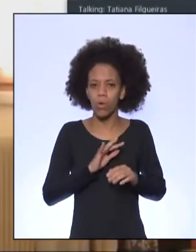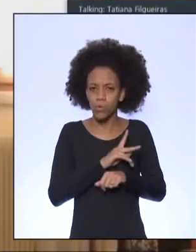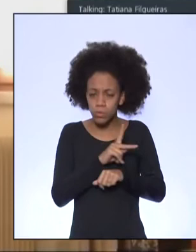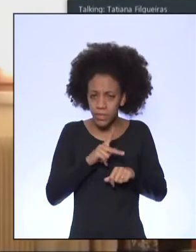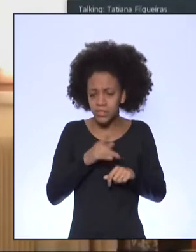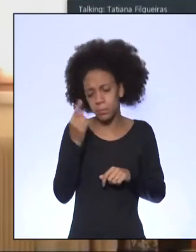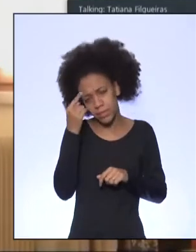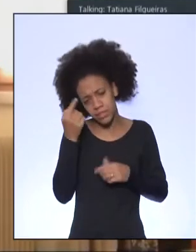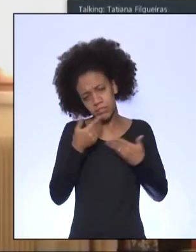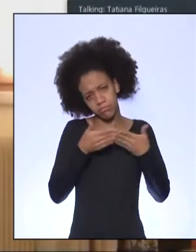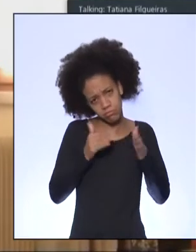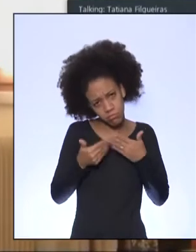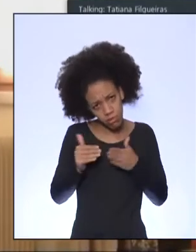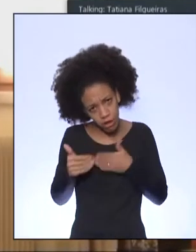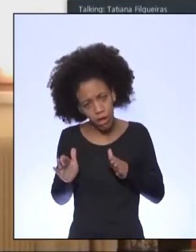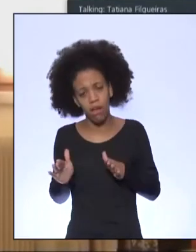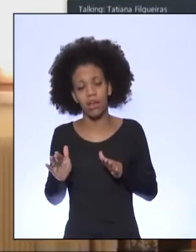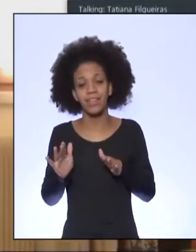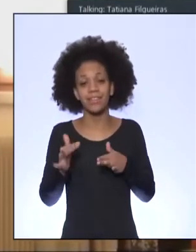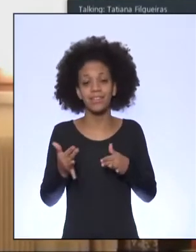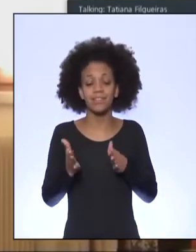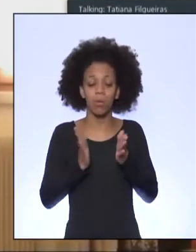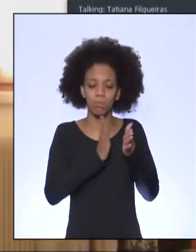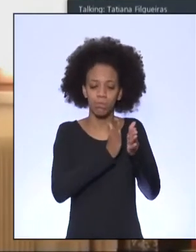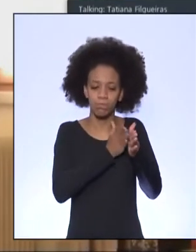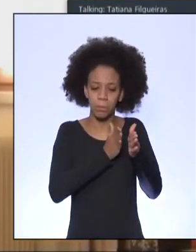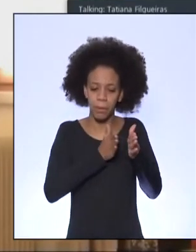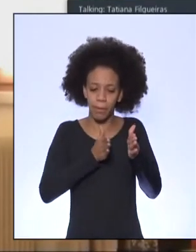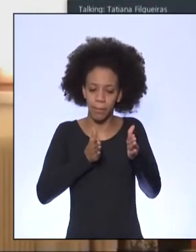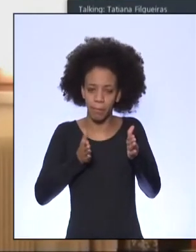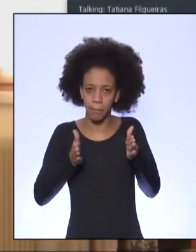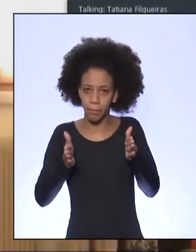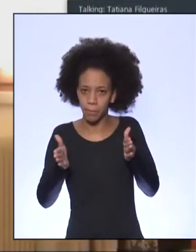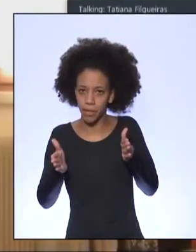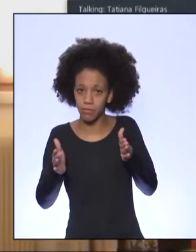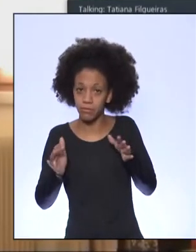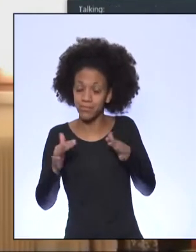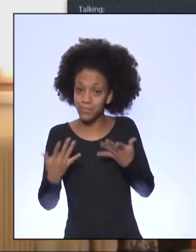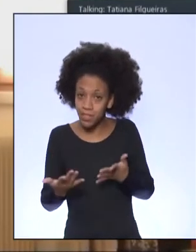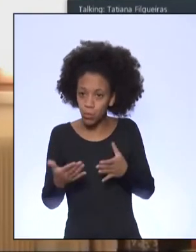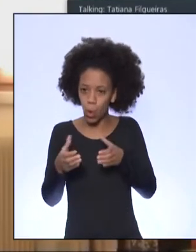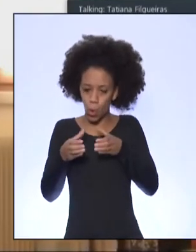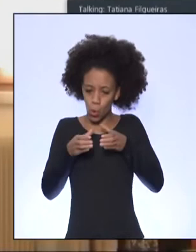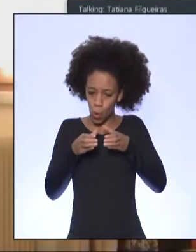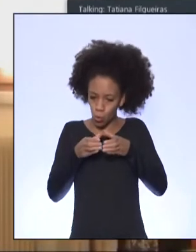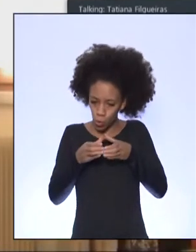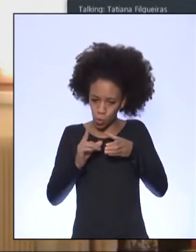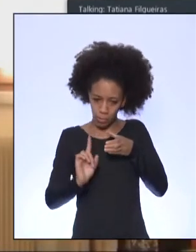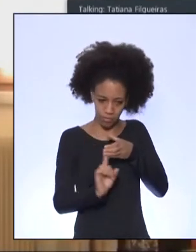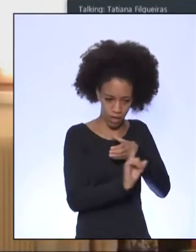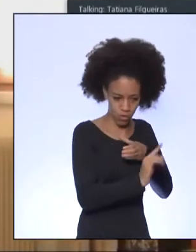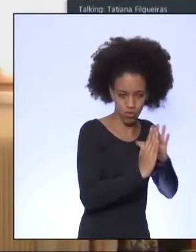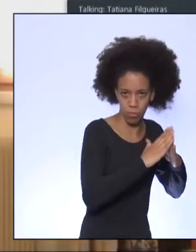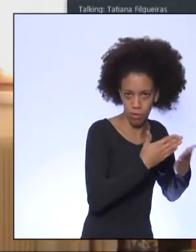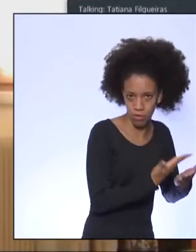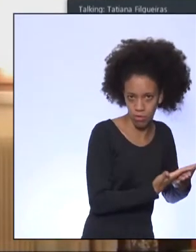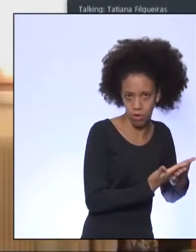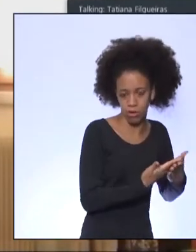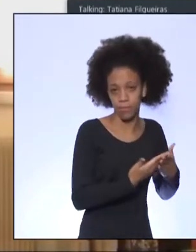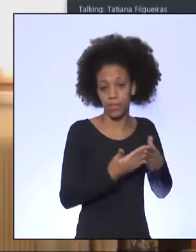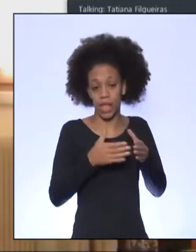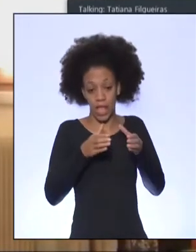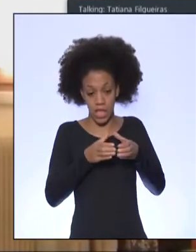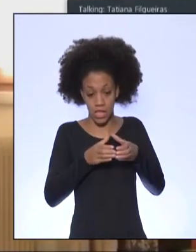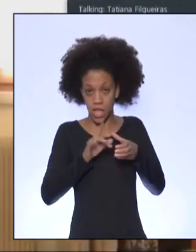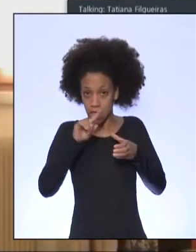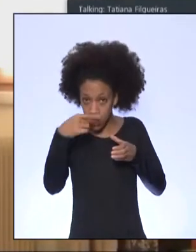que já estão reabrindo, eles estão fazendo isso em fases, eles estão rodiziando os alunos. Significa que os alunos vão ficar por muito